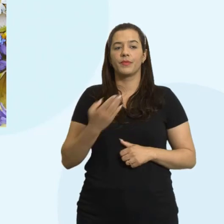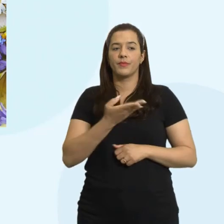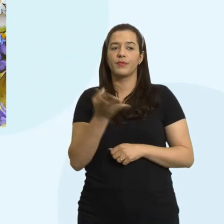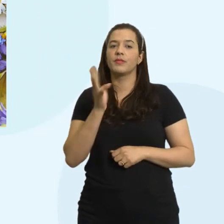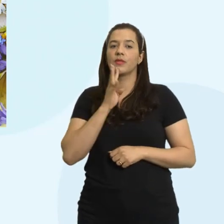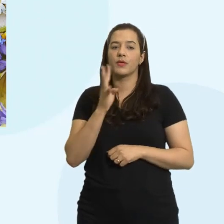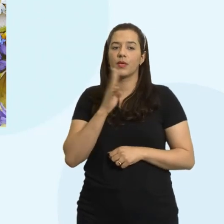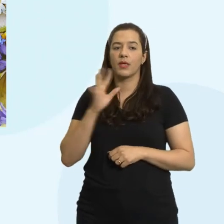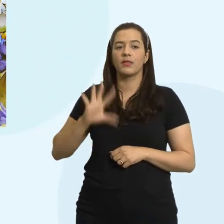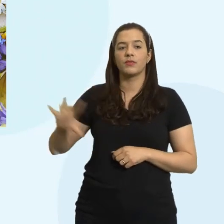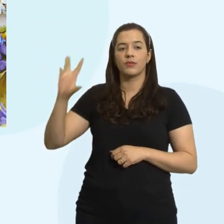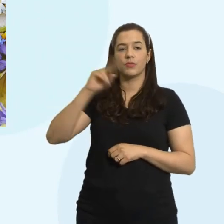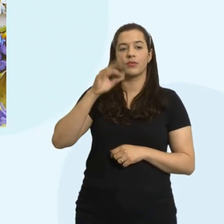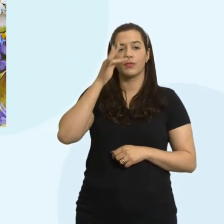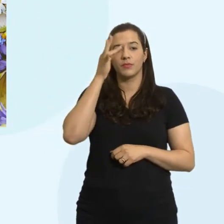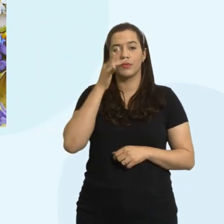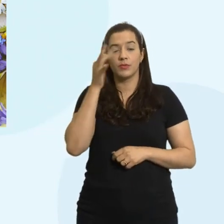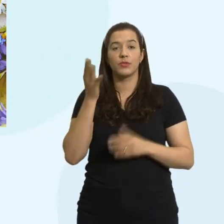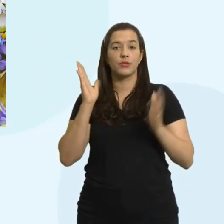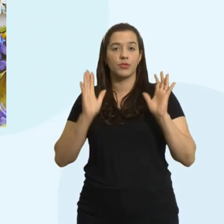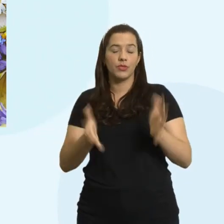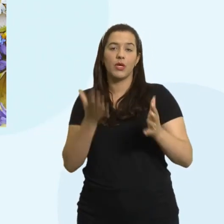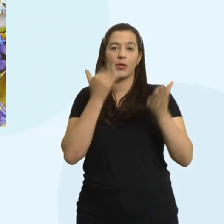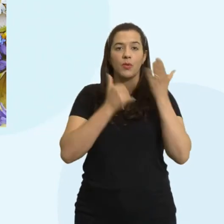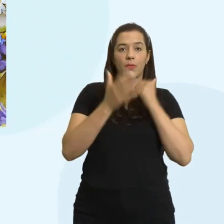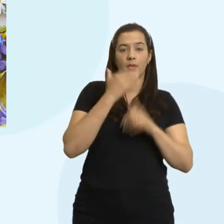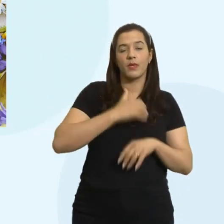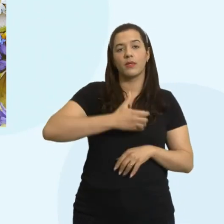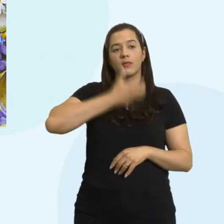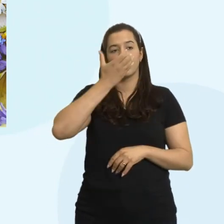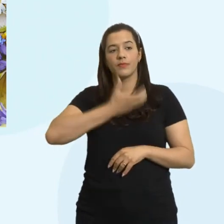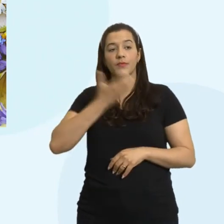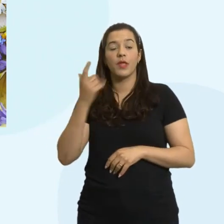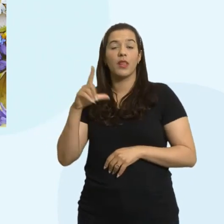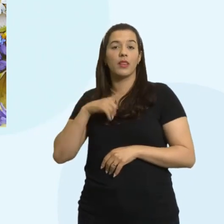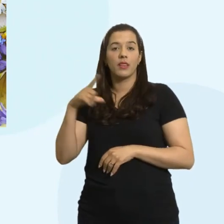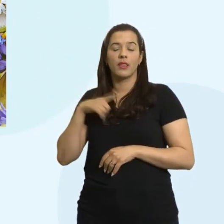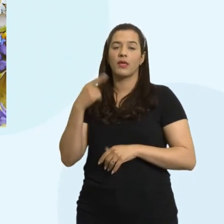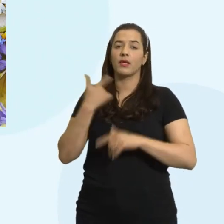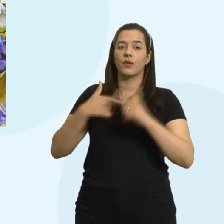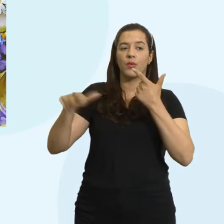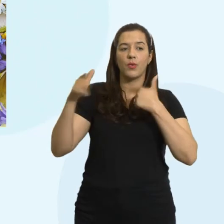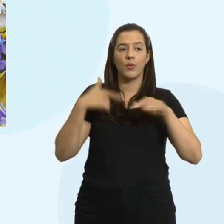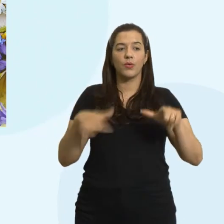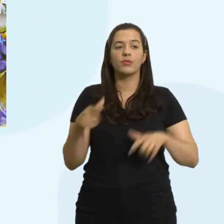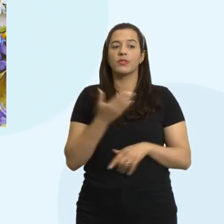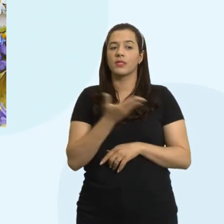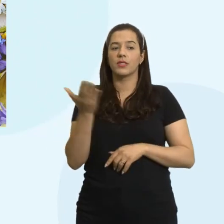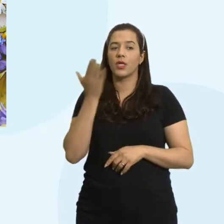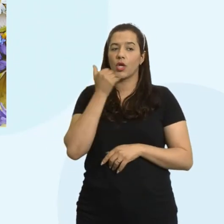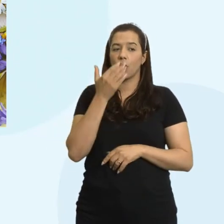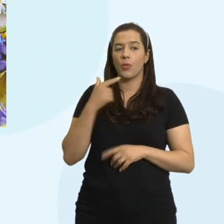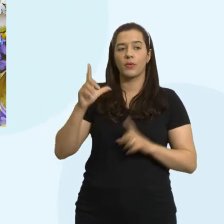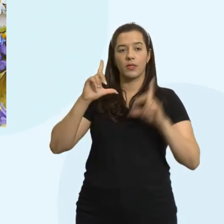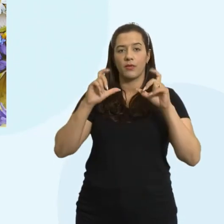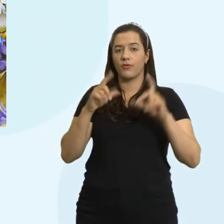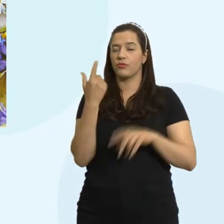essas flores? Já provaram essas frutas? Há outras frutas que alguém da turma come que não estão nesta